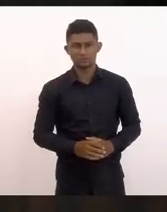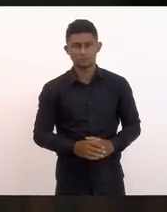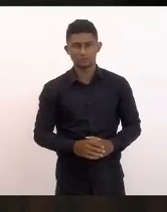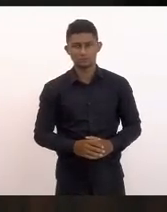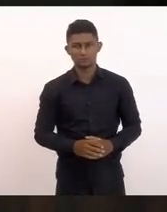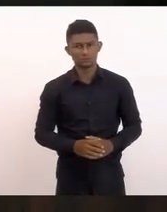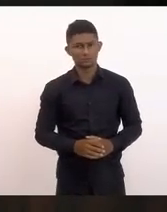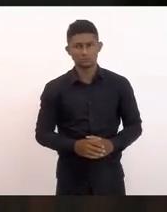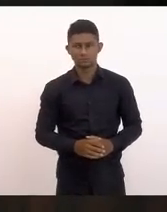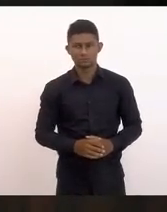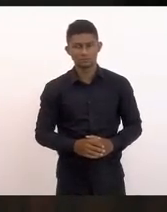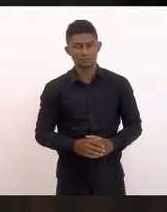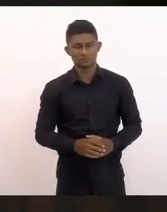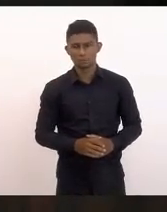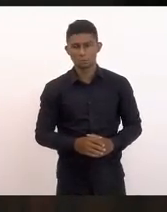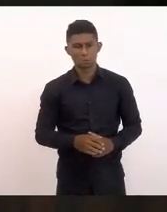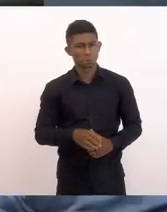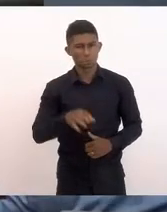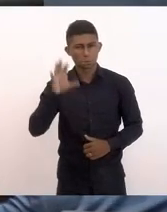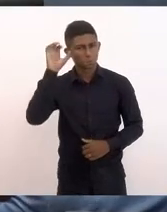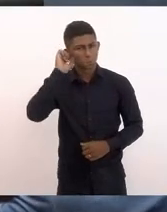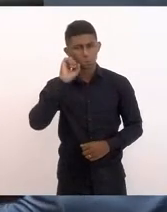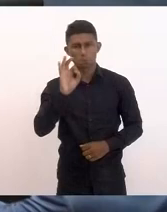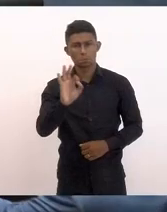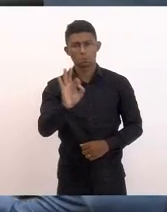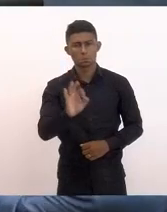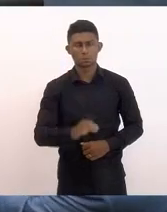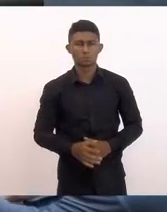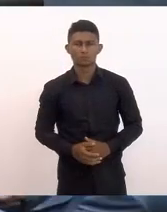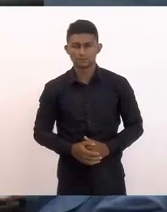Não está chegando o som, Mink.